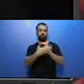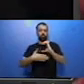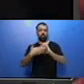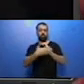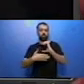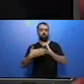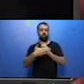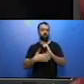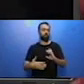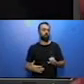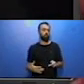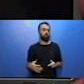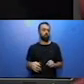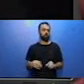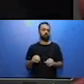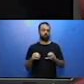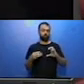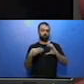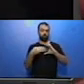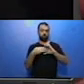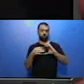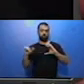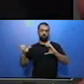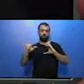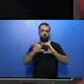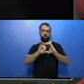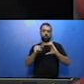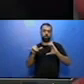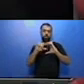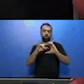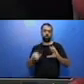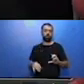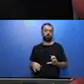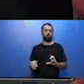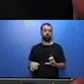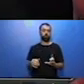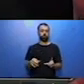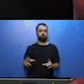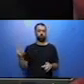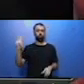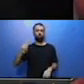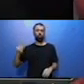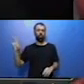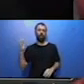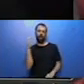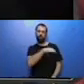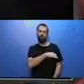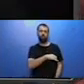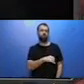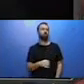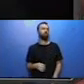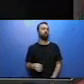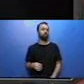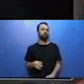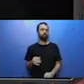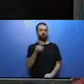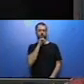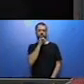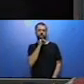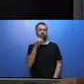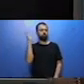para dar energia às células, sendo fáceis e rápidos de usar. Vejamos alguns exemplos dos